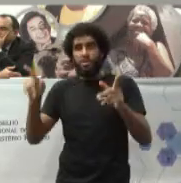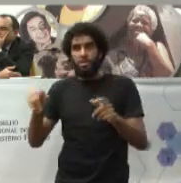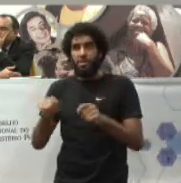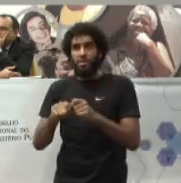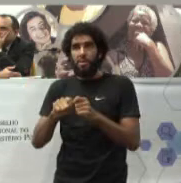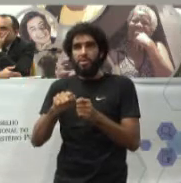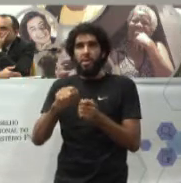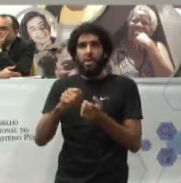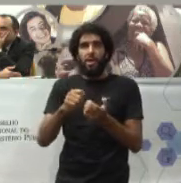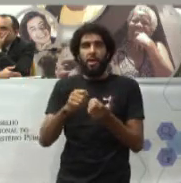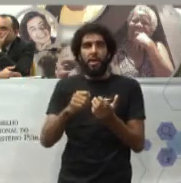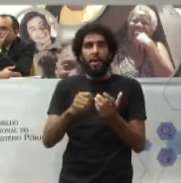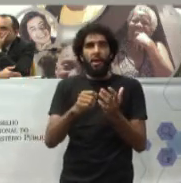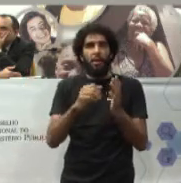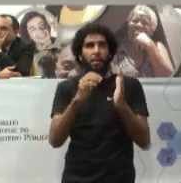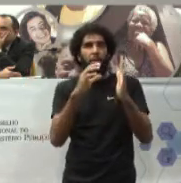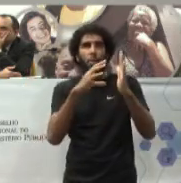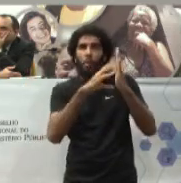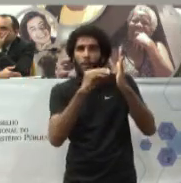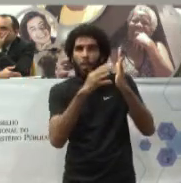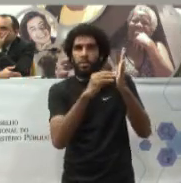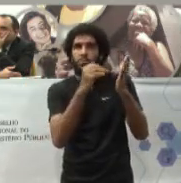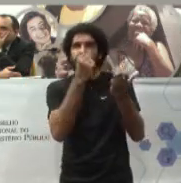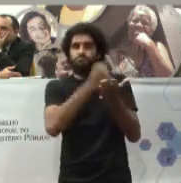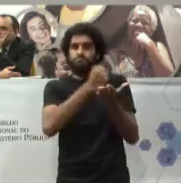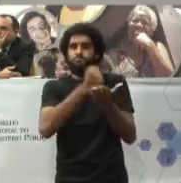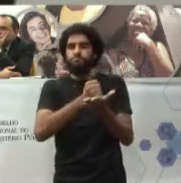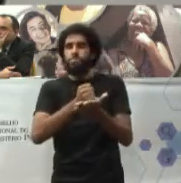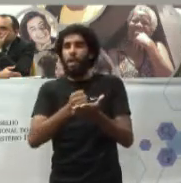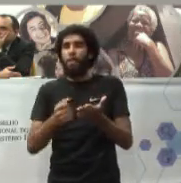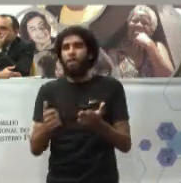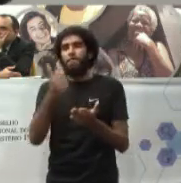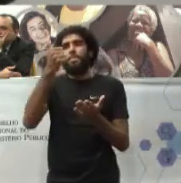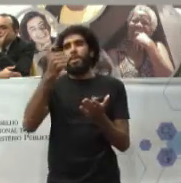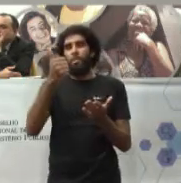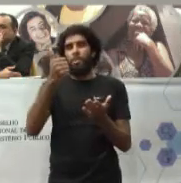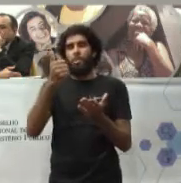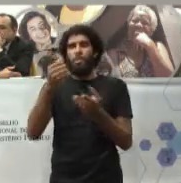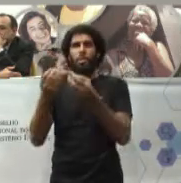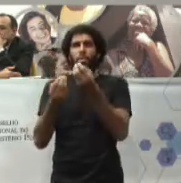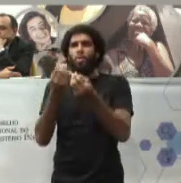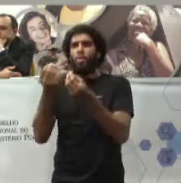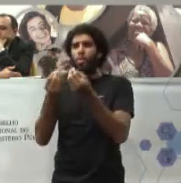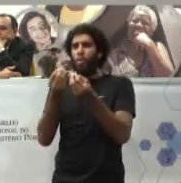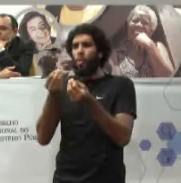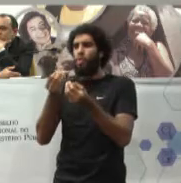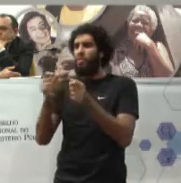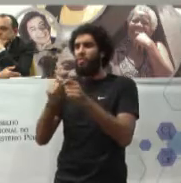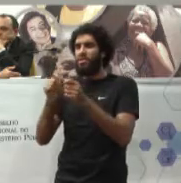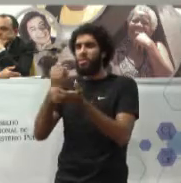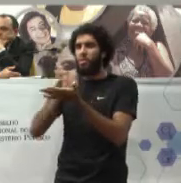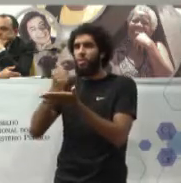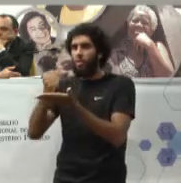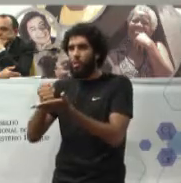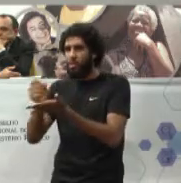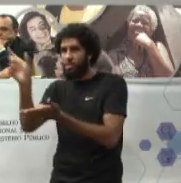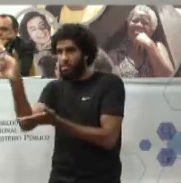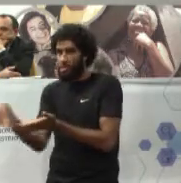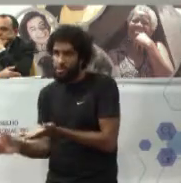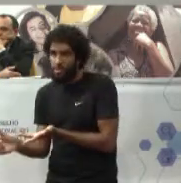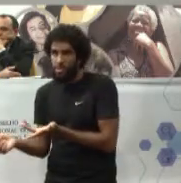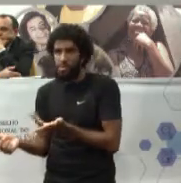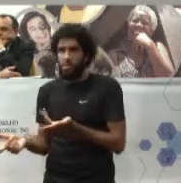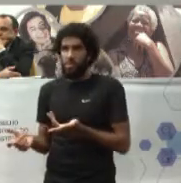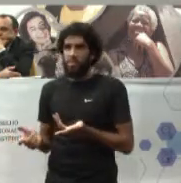modelo diferenciado um outro modelo de cuidar de contratar a lógica a lógica da saúde